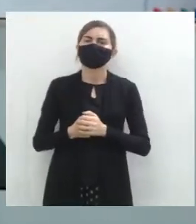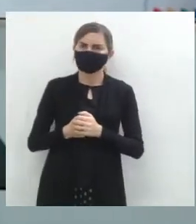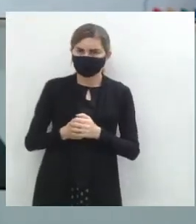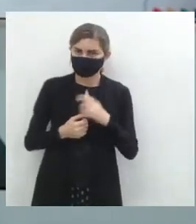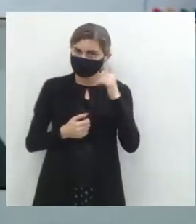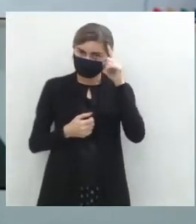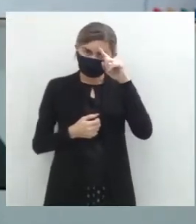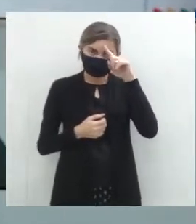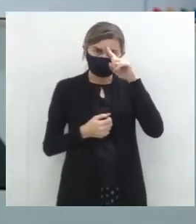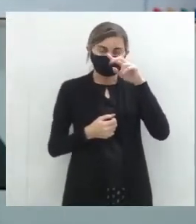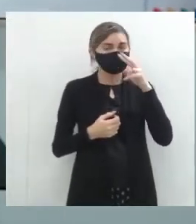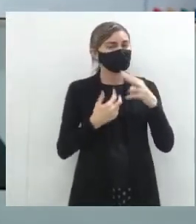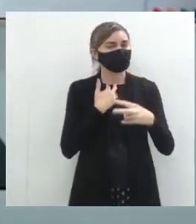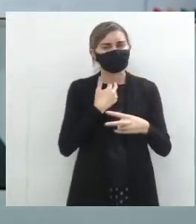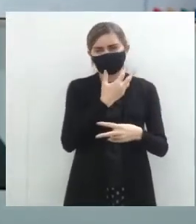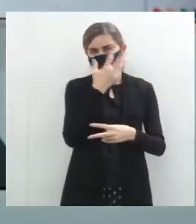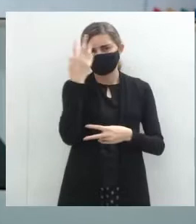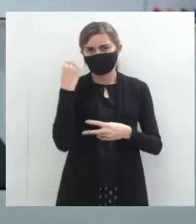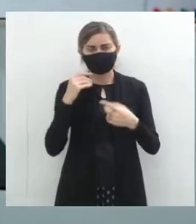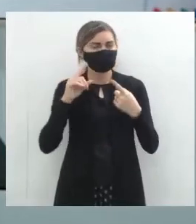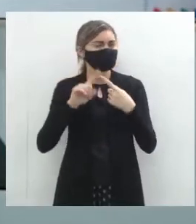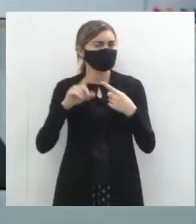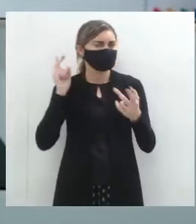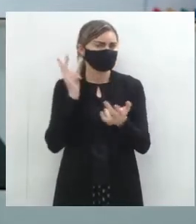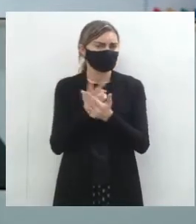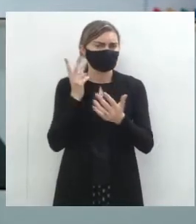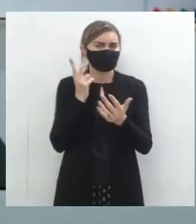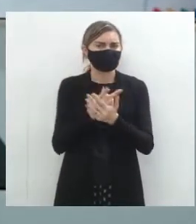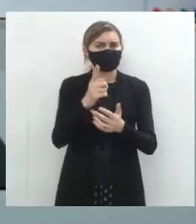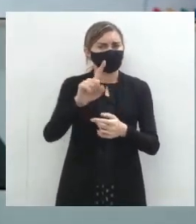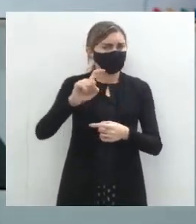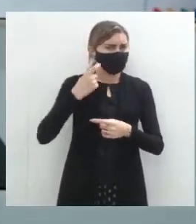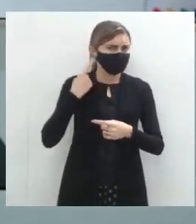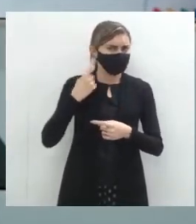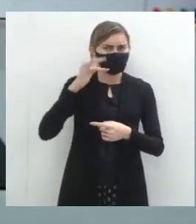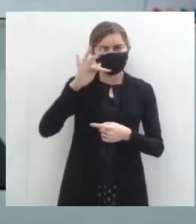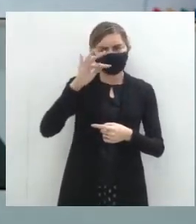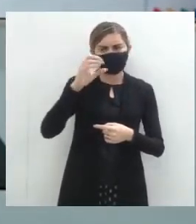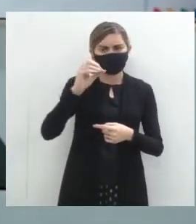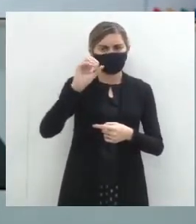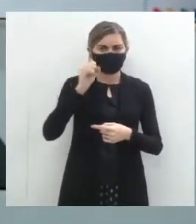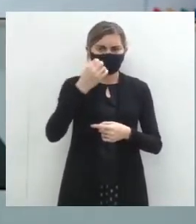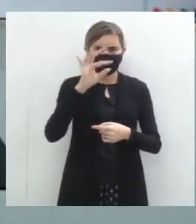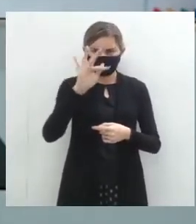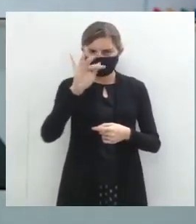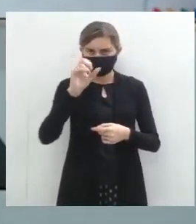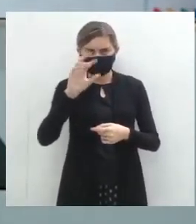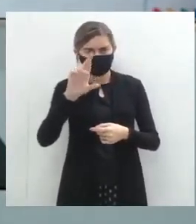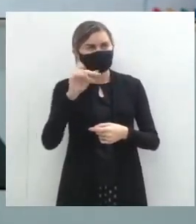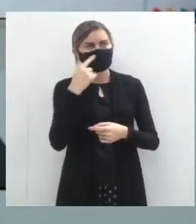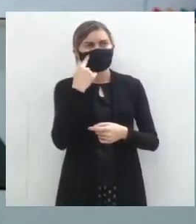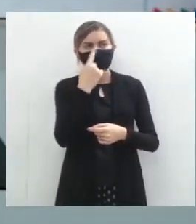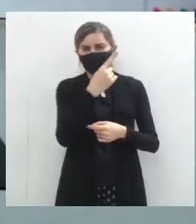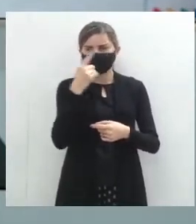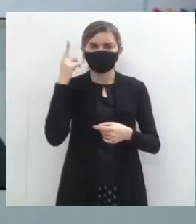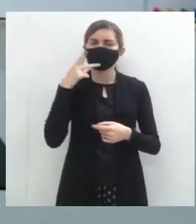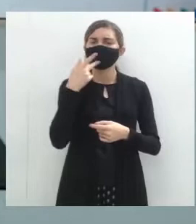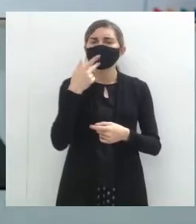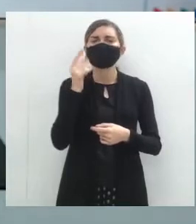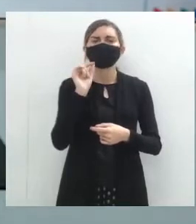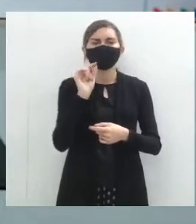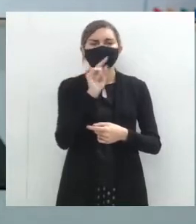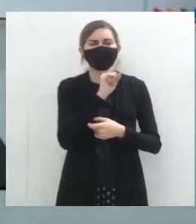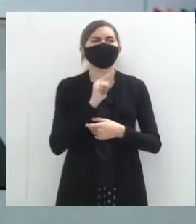Beleza? Não pode esquecer disso. Sempre que vocês forem cobrados do fósforo, olha pra cá, tá? Você vai dizer assim, que o danado